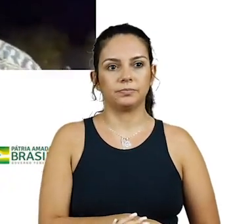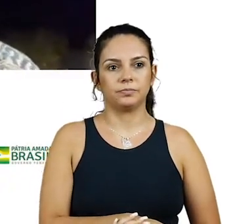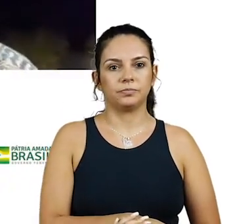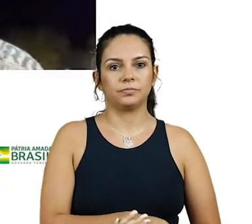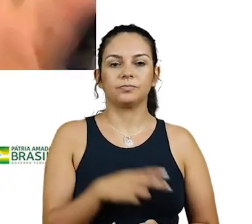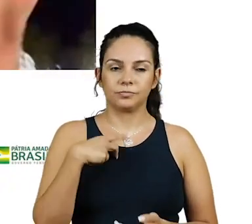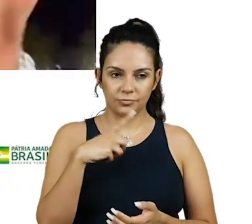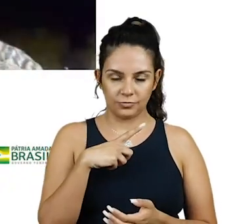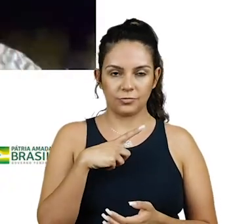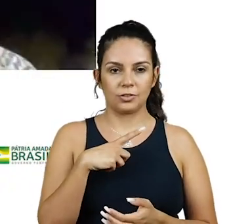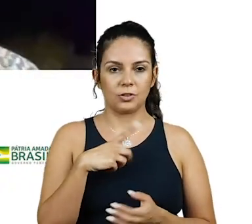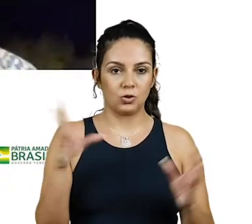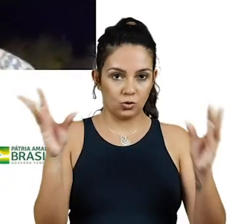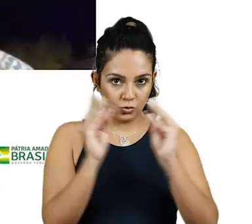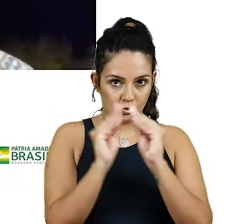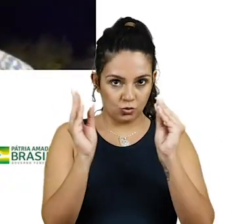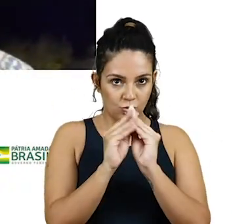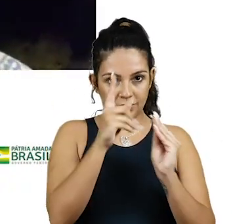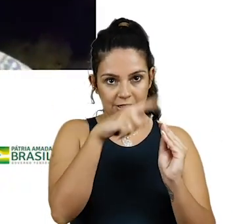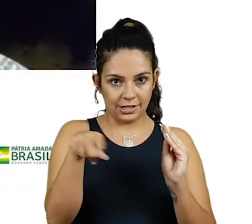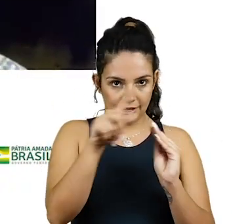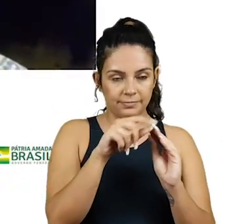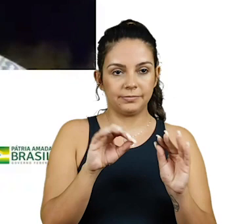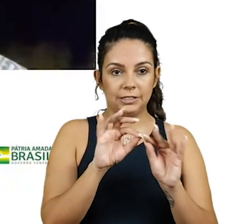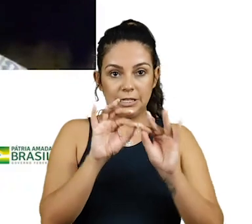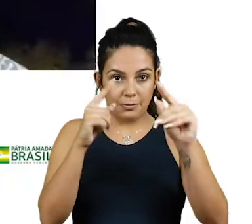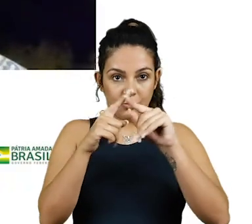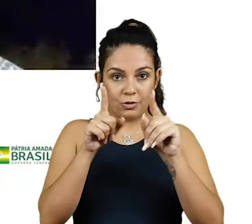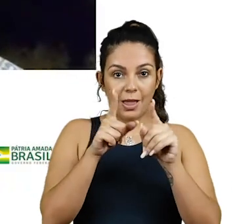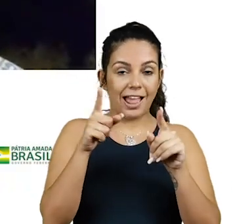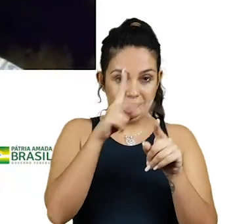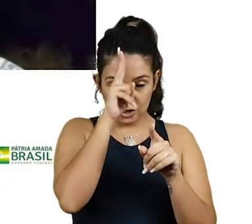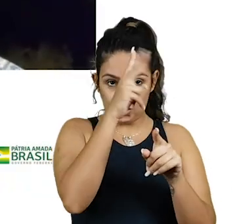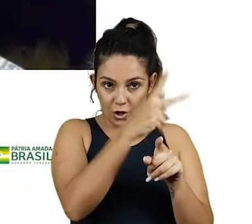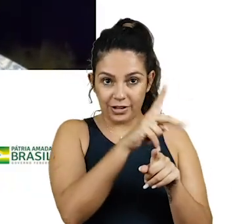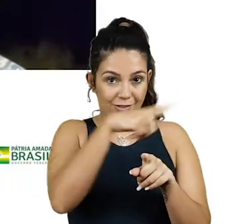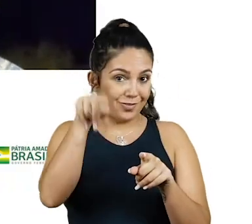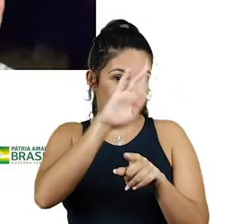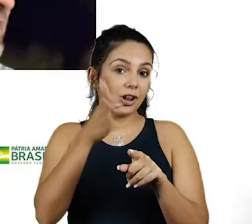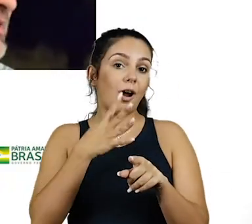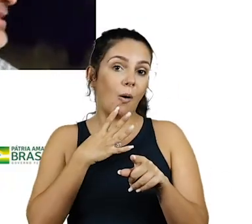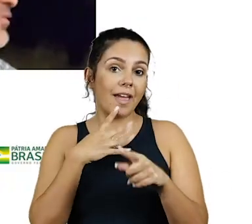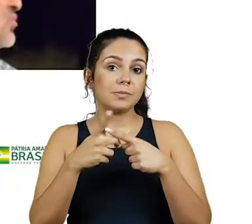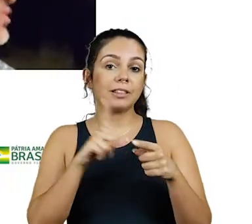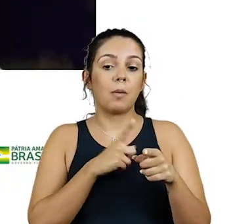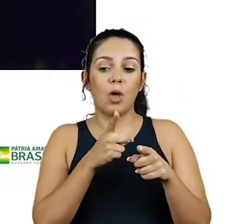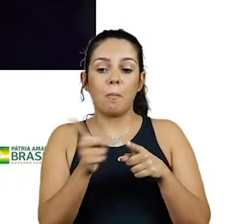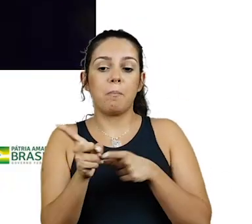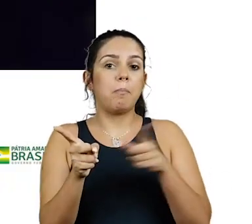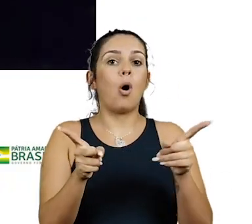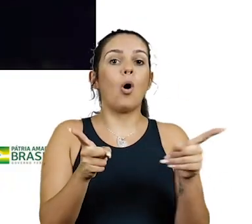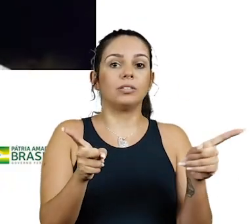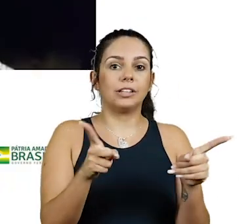que honrar e tinha que juntar essas pontas todas. E por isso que eu digo, aí, na época todo mundo fala, você